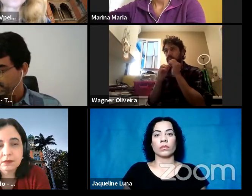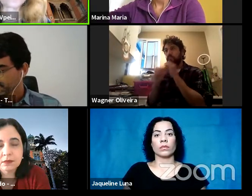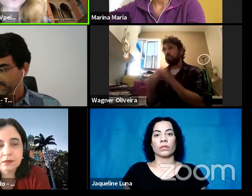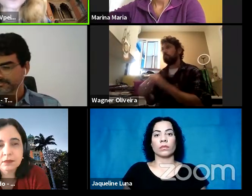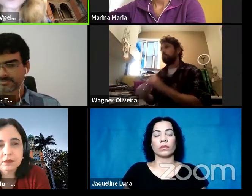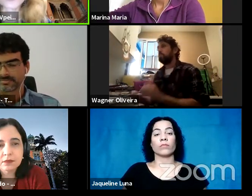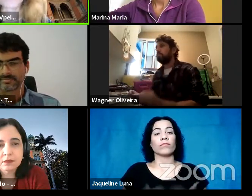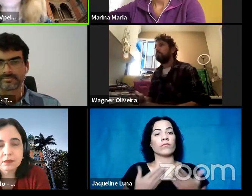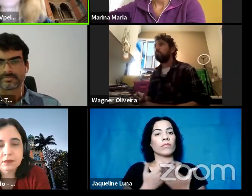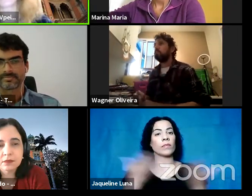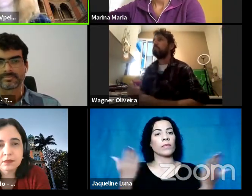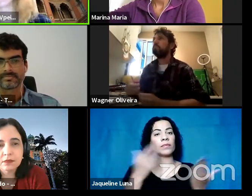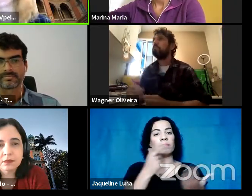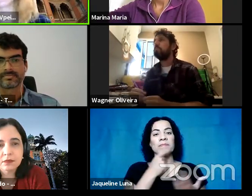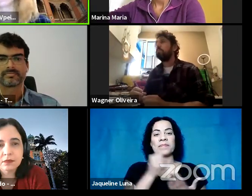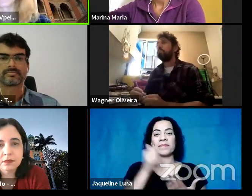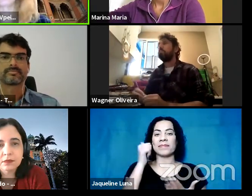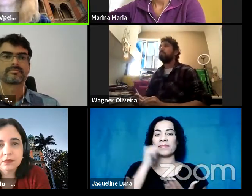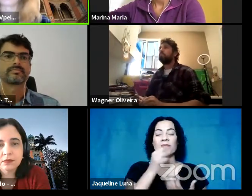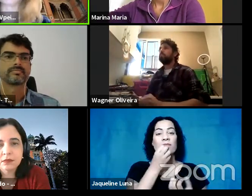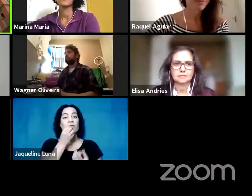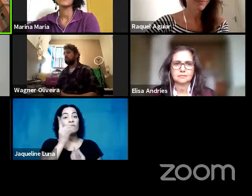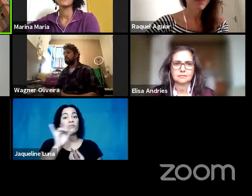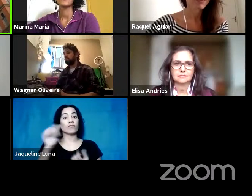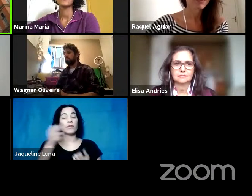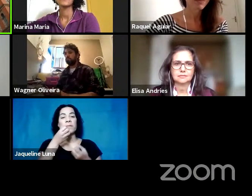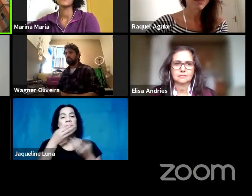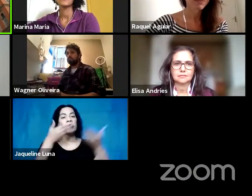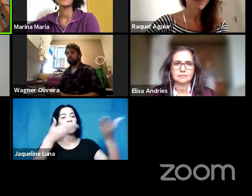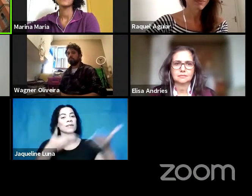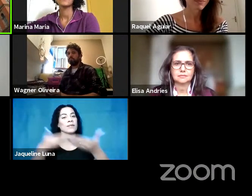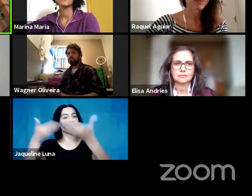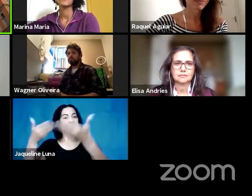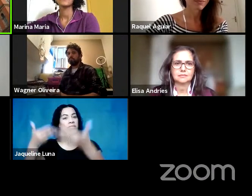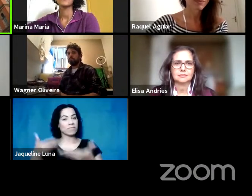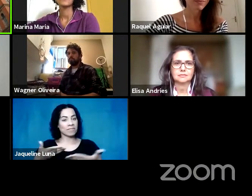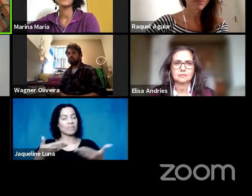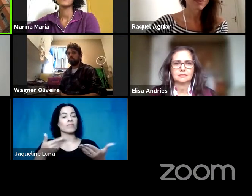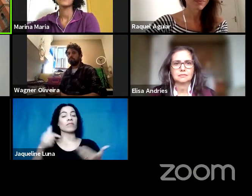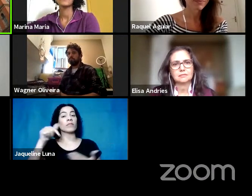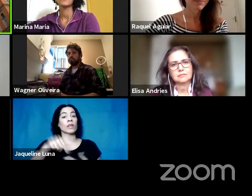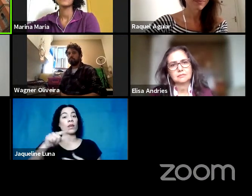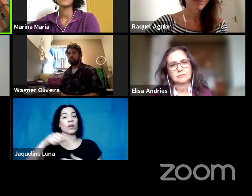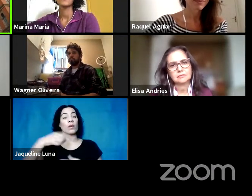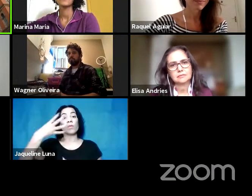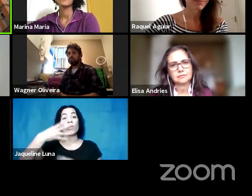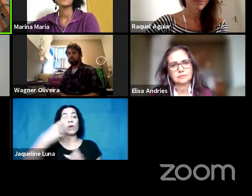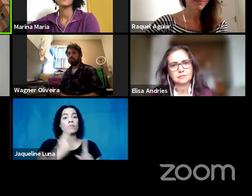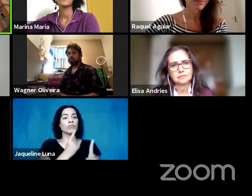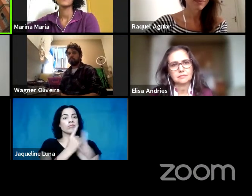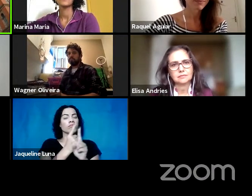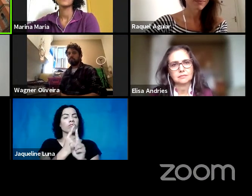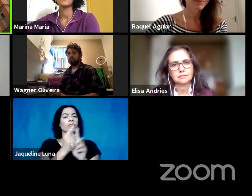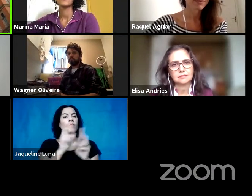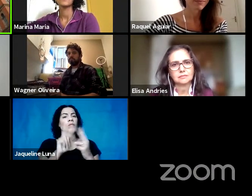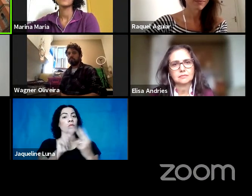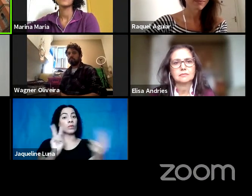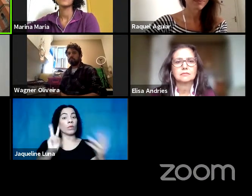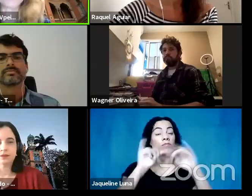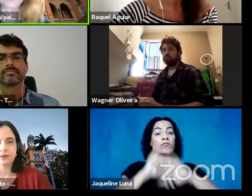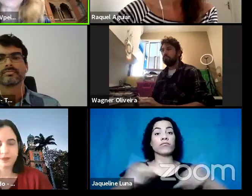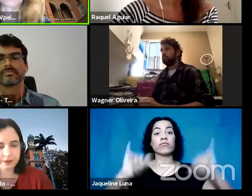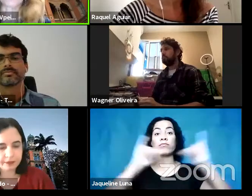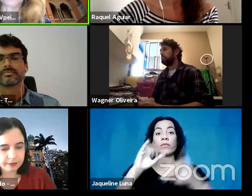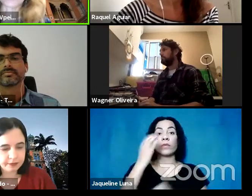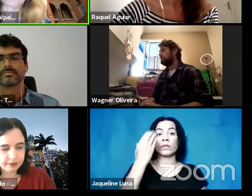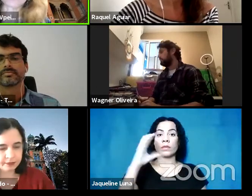Senhoras e senhores, bom dia, sejam bem-vindos e bem-vindas ao quarto encontro virtual de divulgação